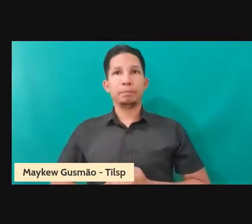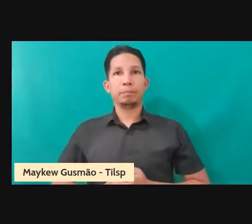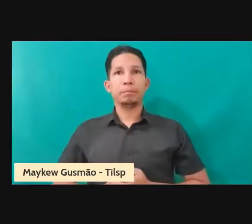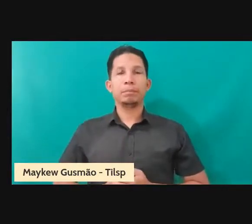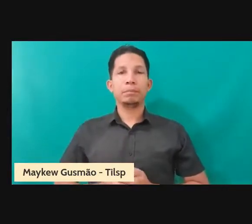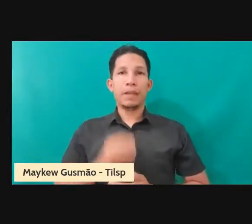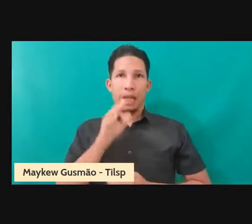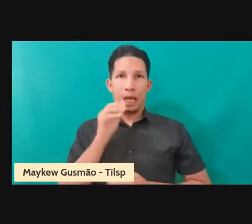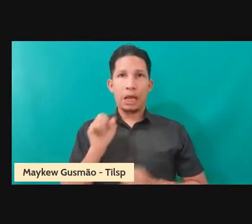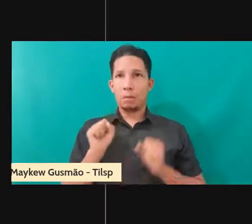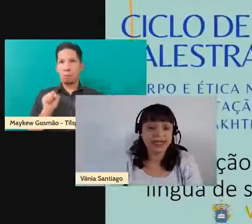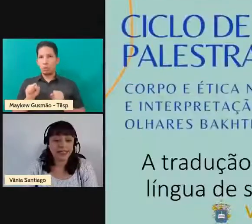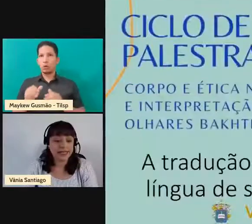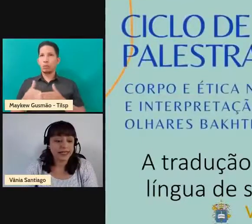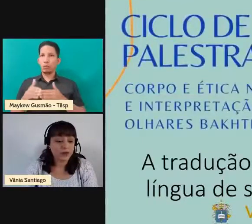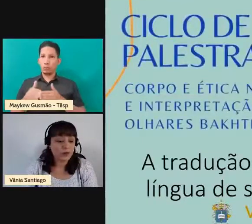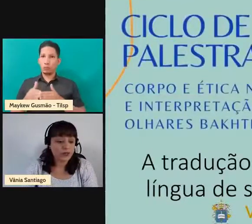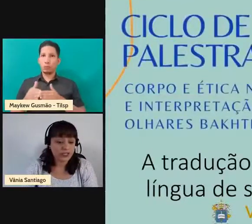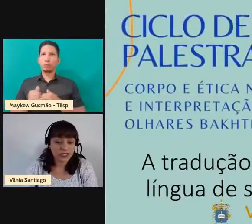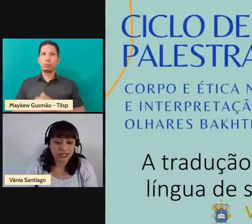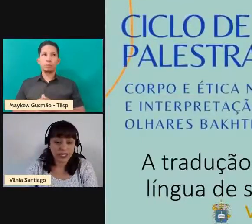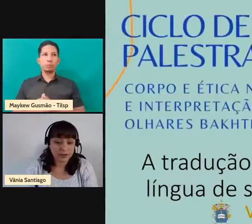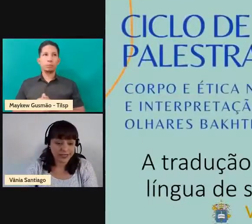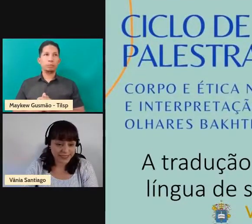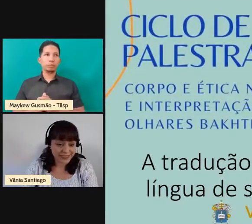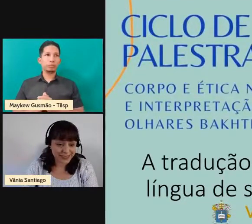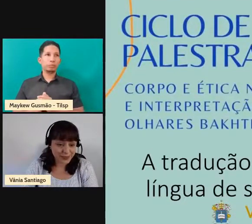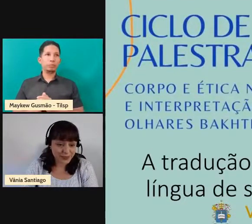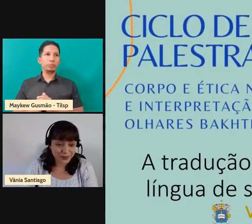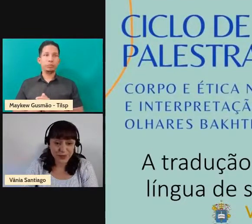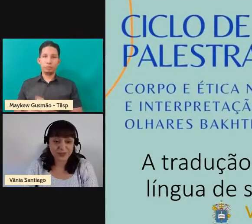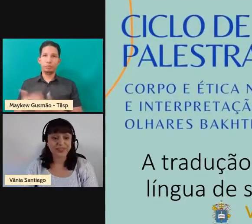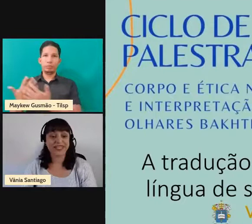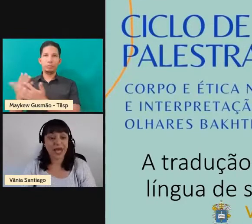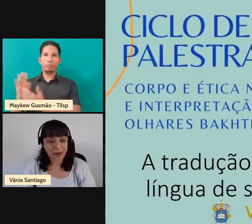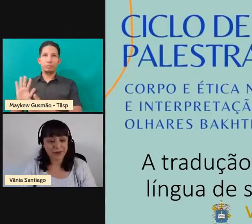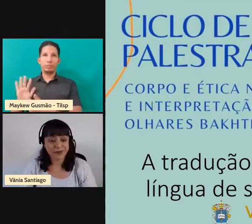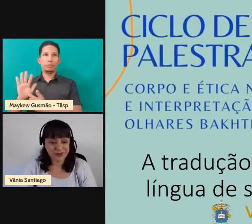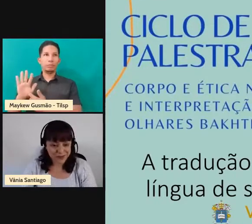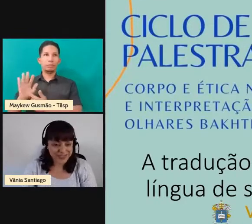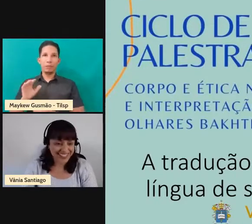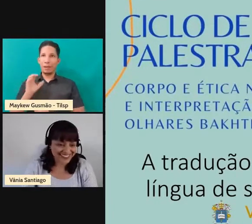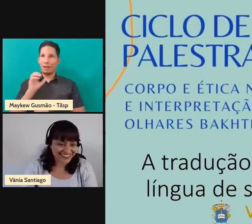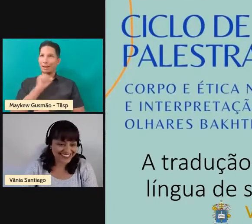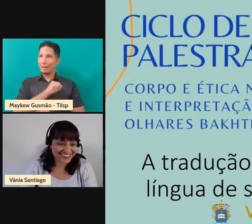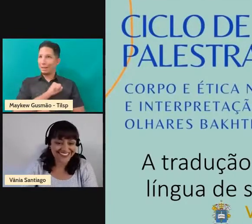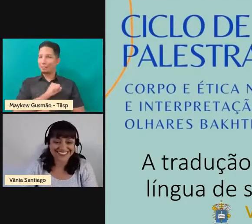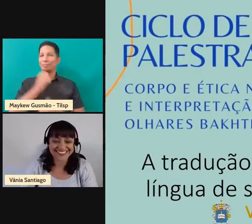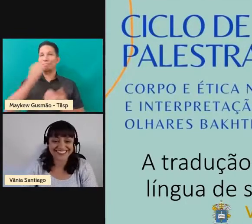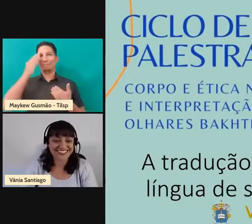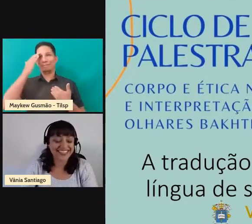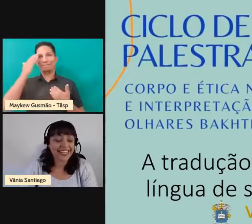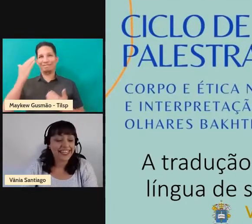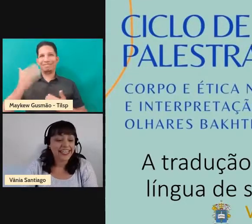você puder, por favor, compartilhar a apresentação. Nossa, que rápido, muito obrigada.